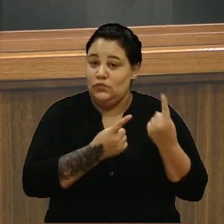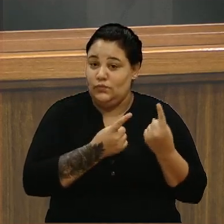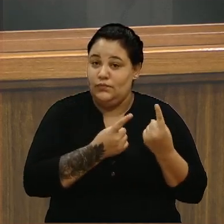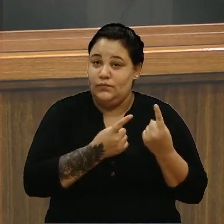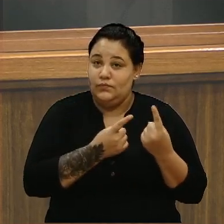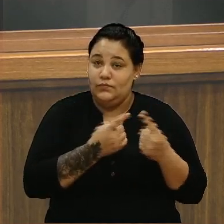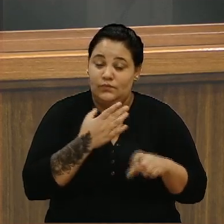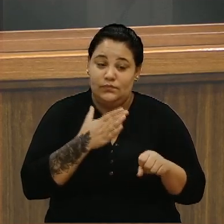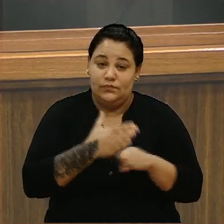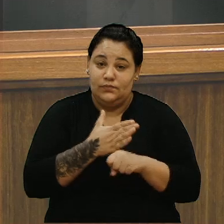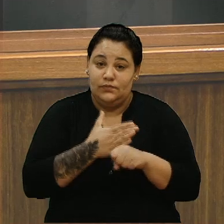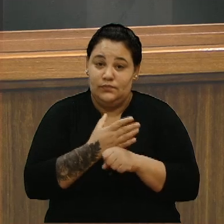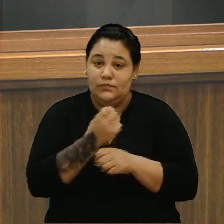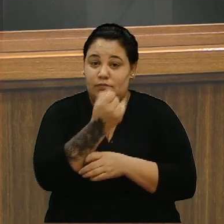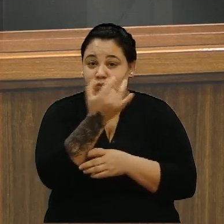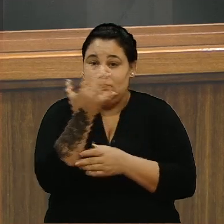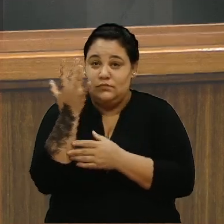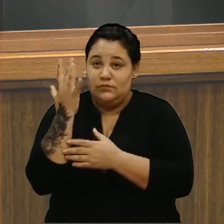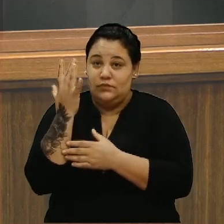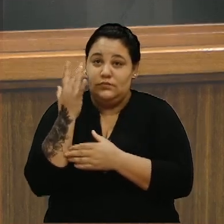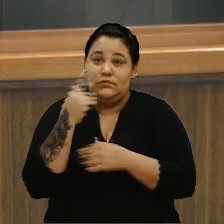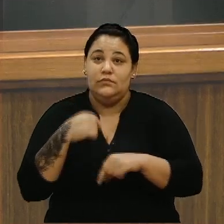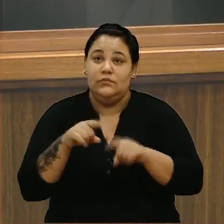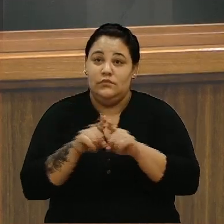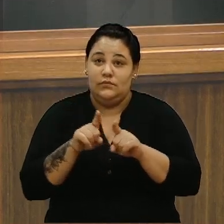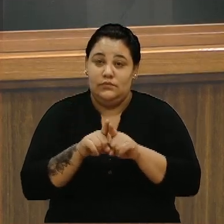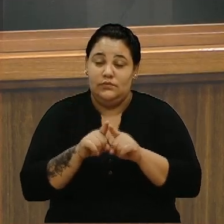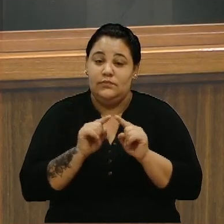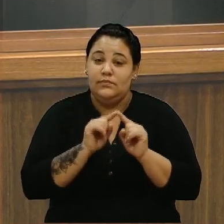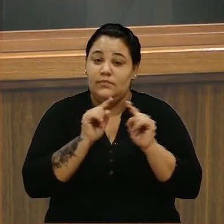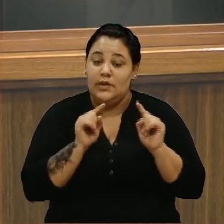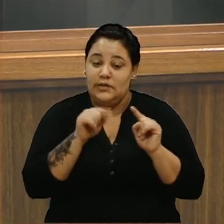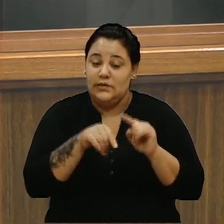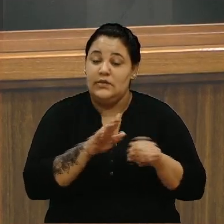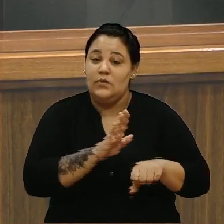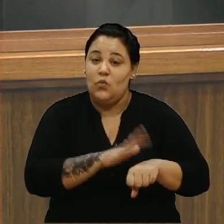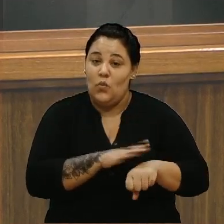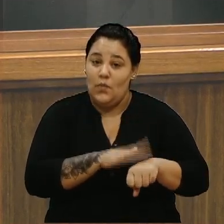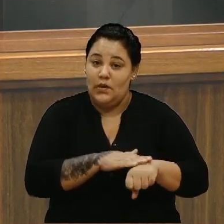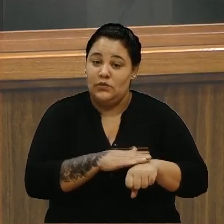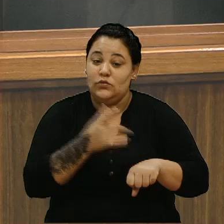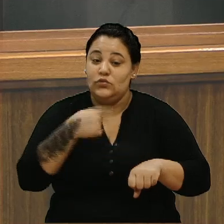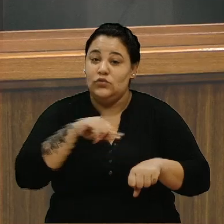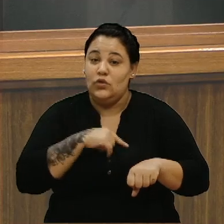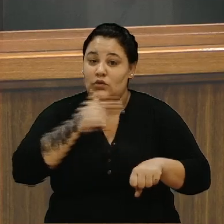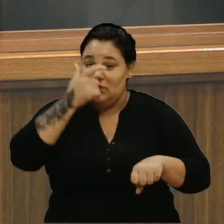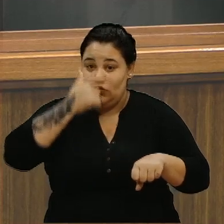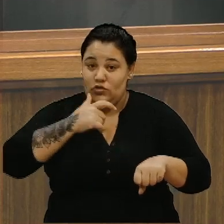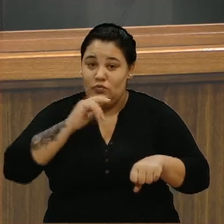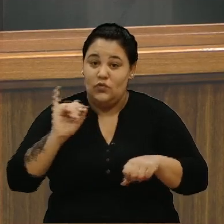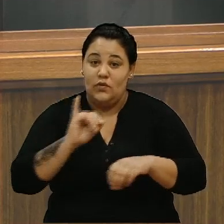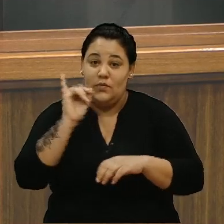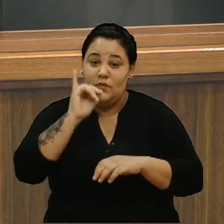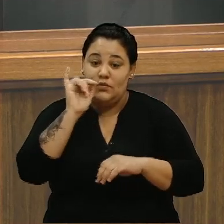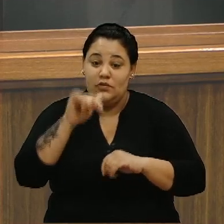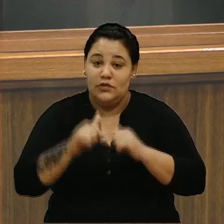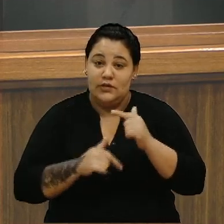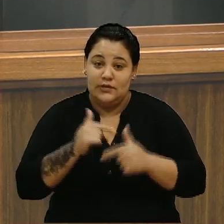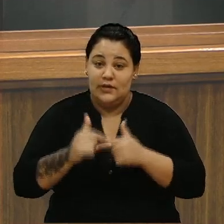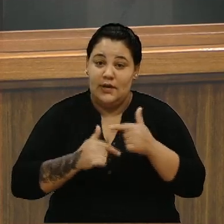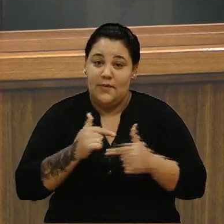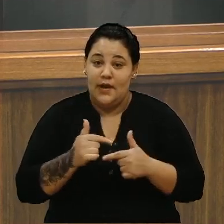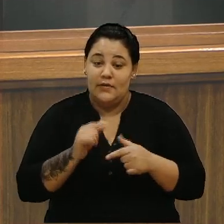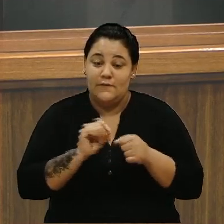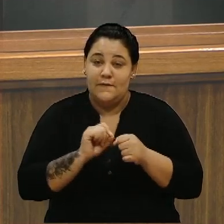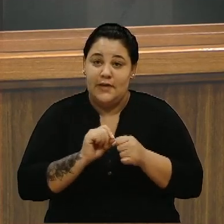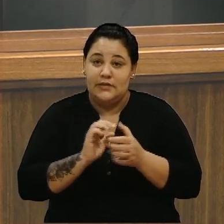na questão de meio ambiente, mas, nesse momento, nós achamos importante que esse trabalho todo seja